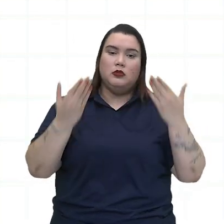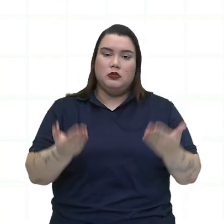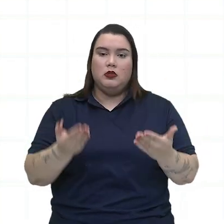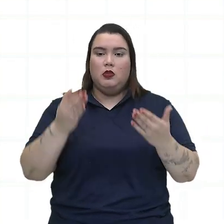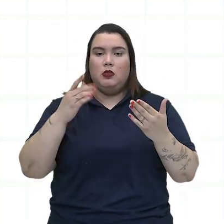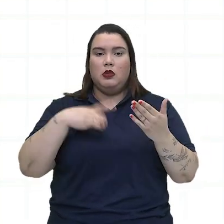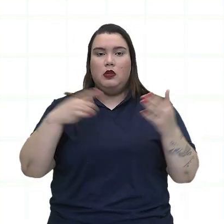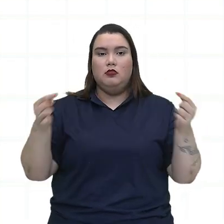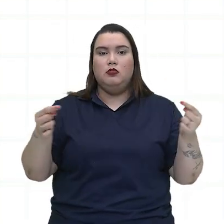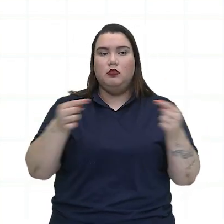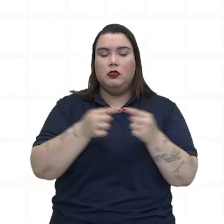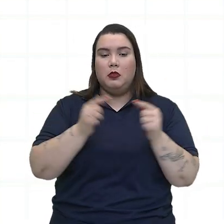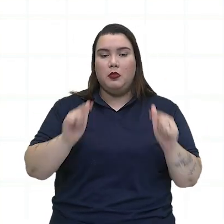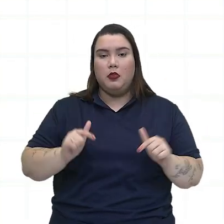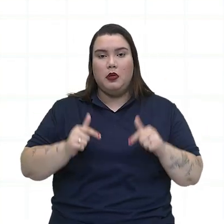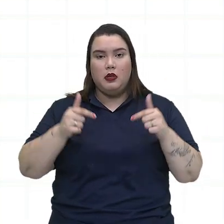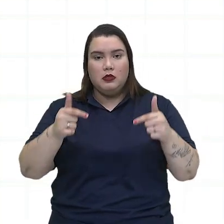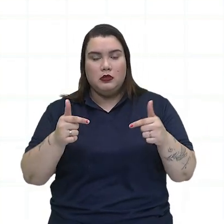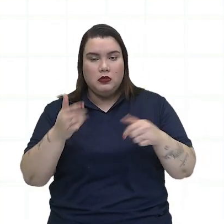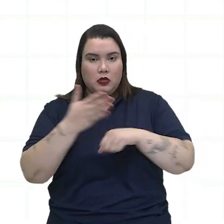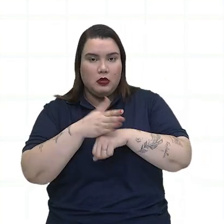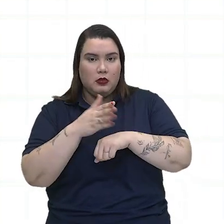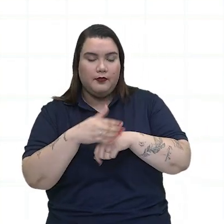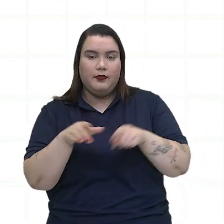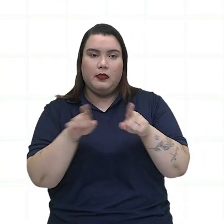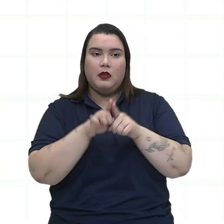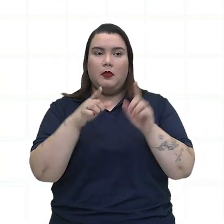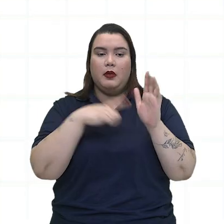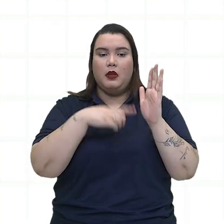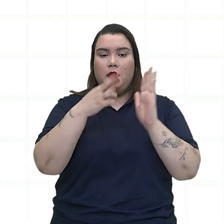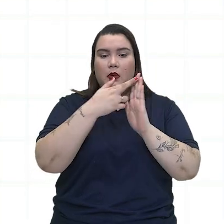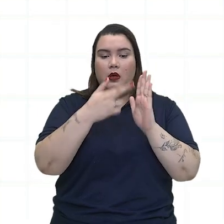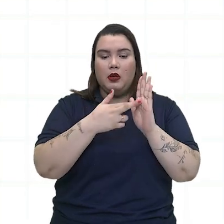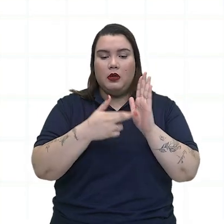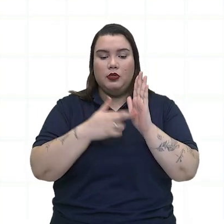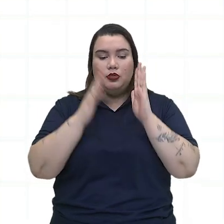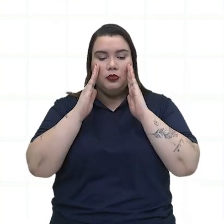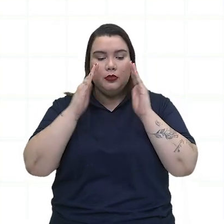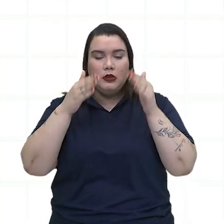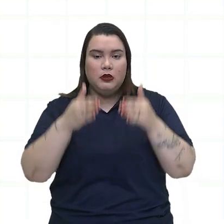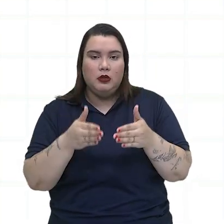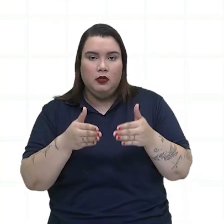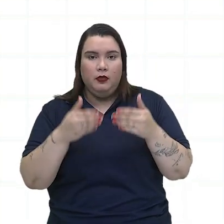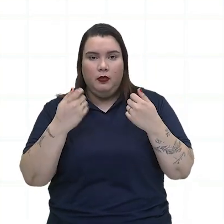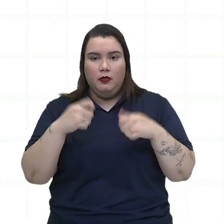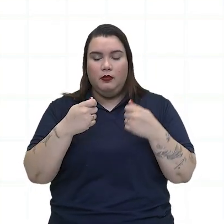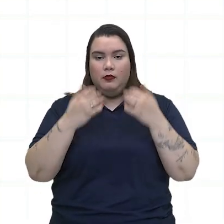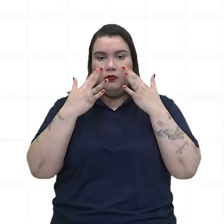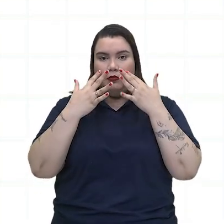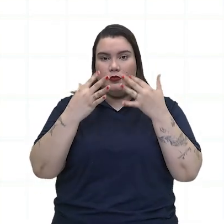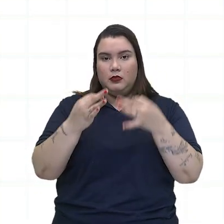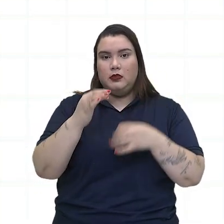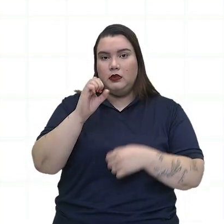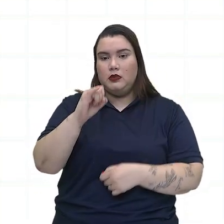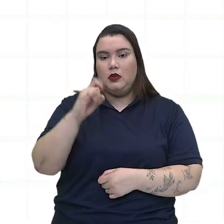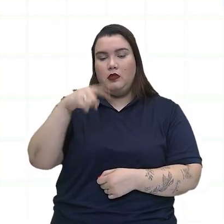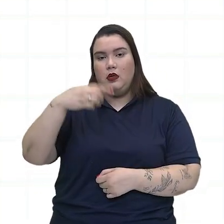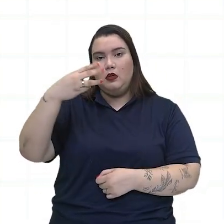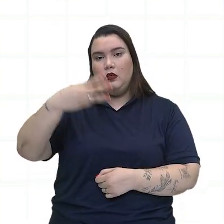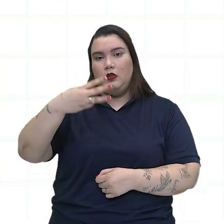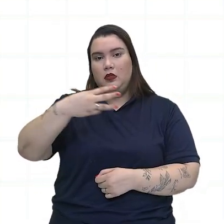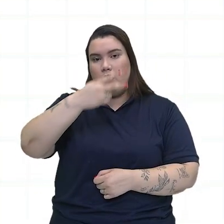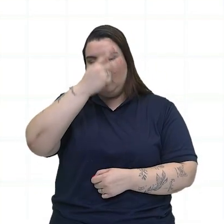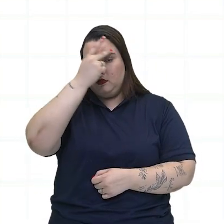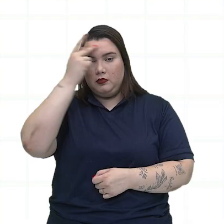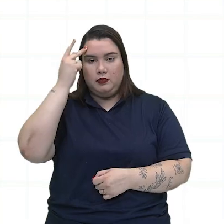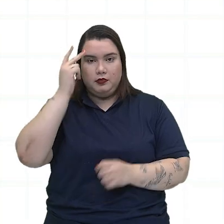praticando a ação. E tem uma regrinha especial que você tem que observar quando for a terceira pessoa, né? Então,